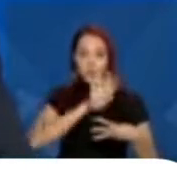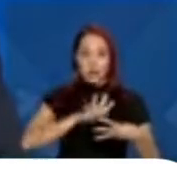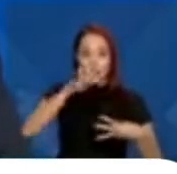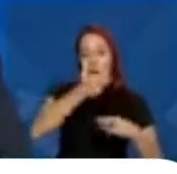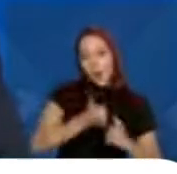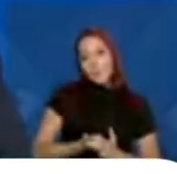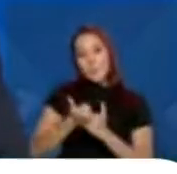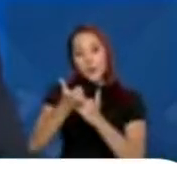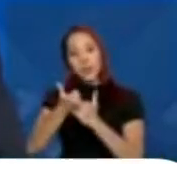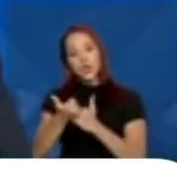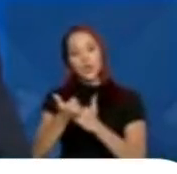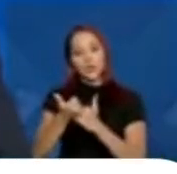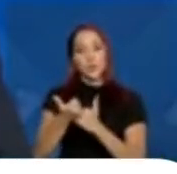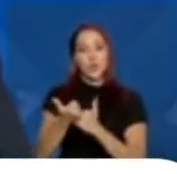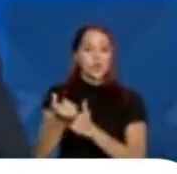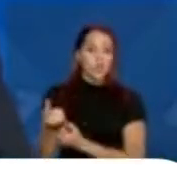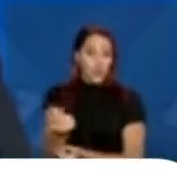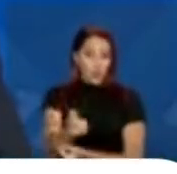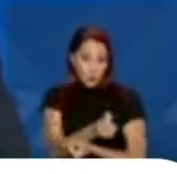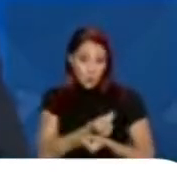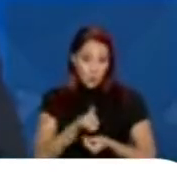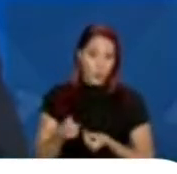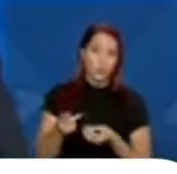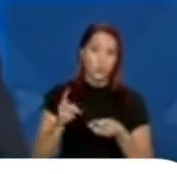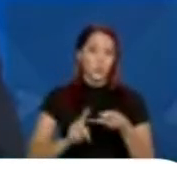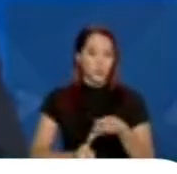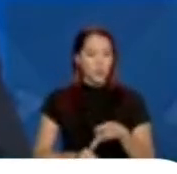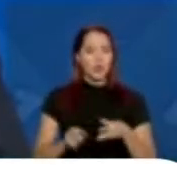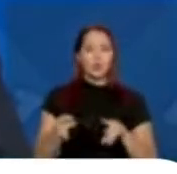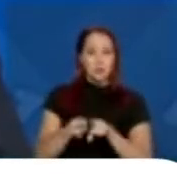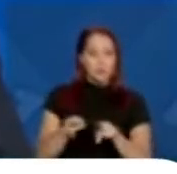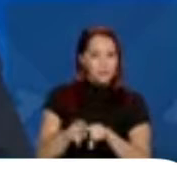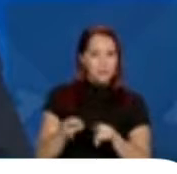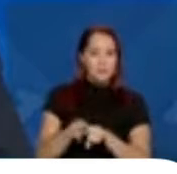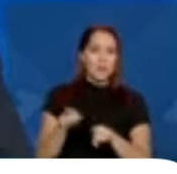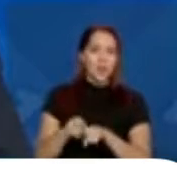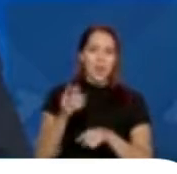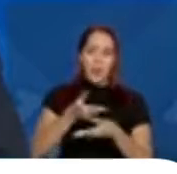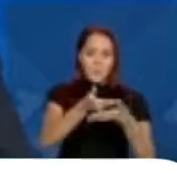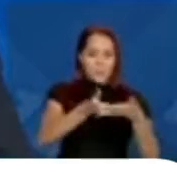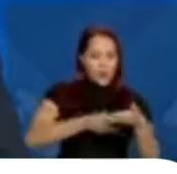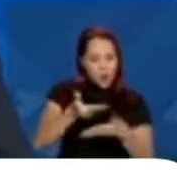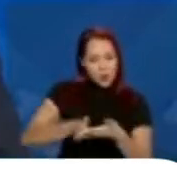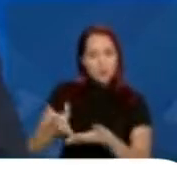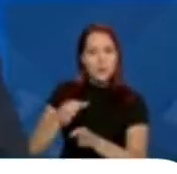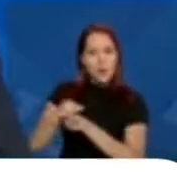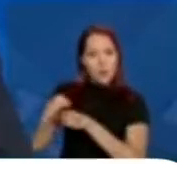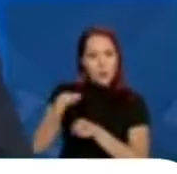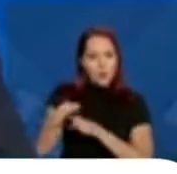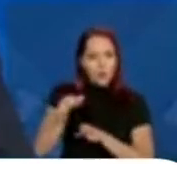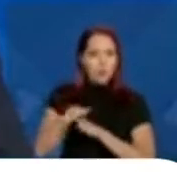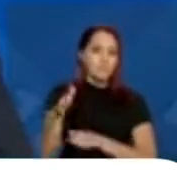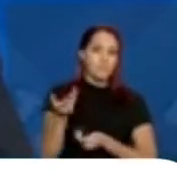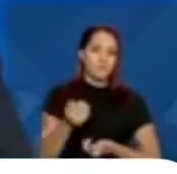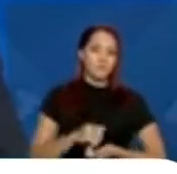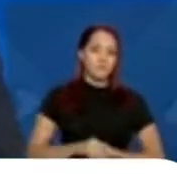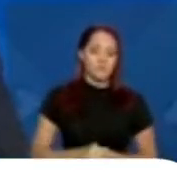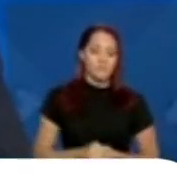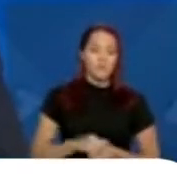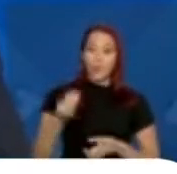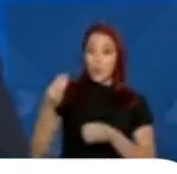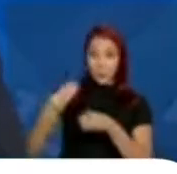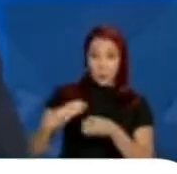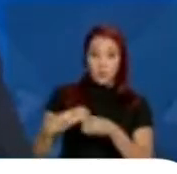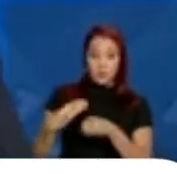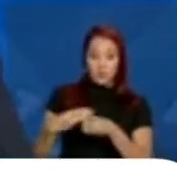apoiando, descentralizando recursos, descentralizando boletins, orientações, o